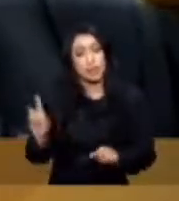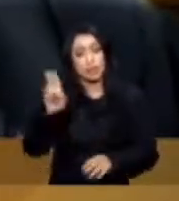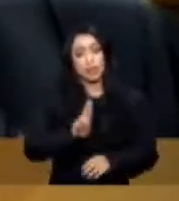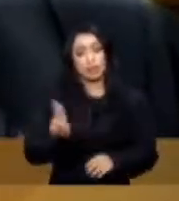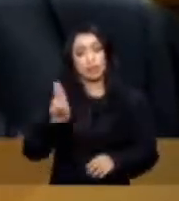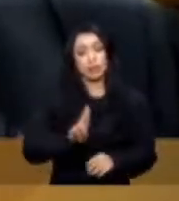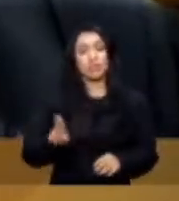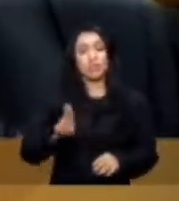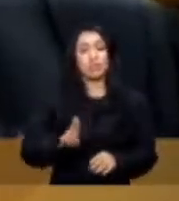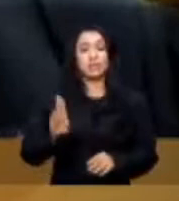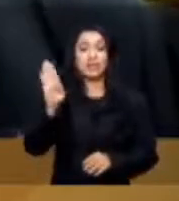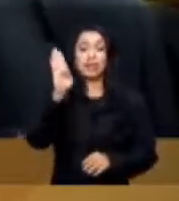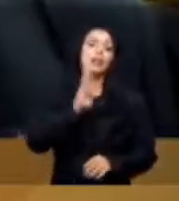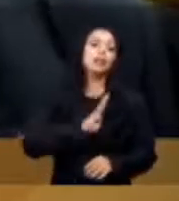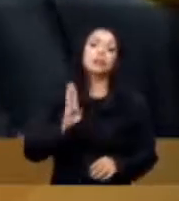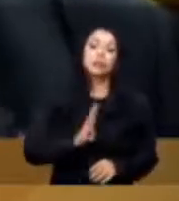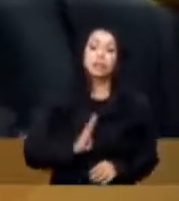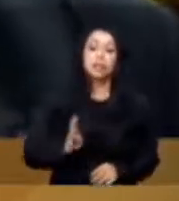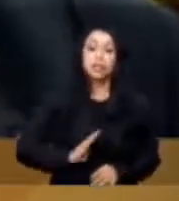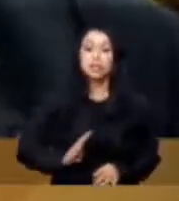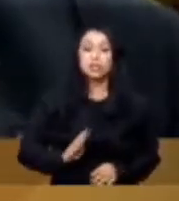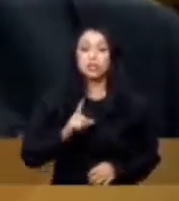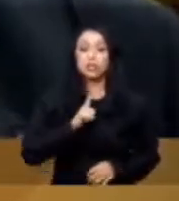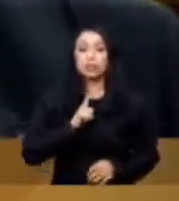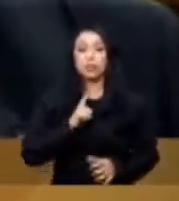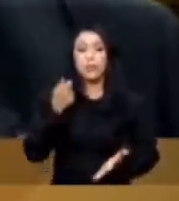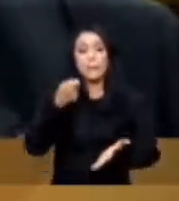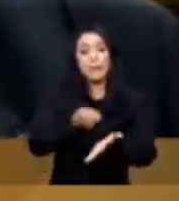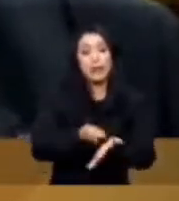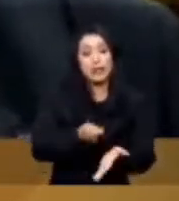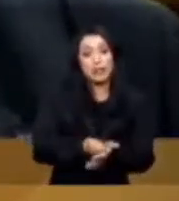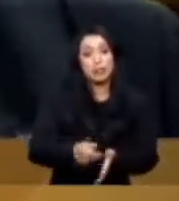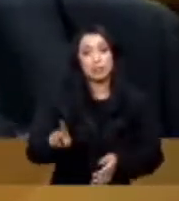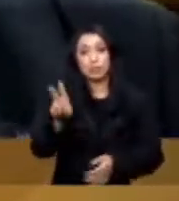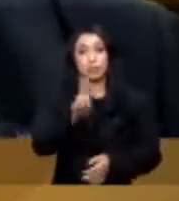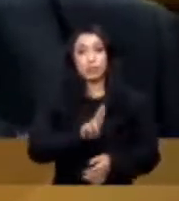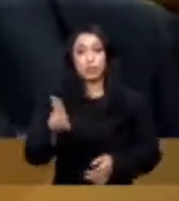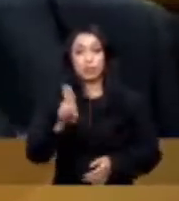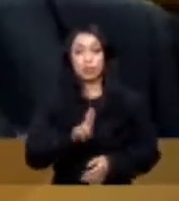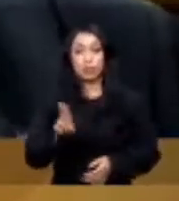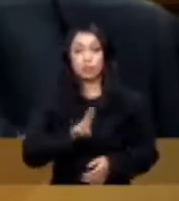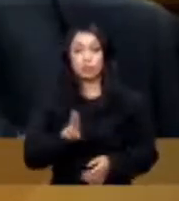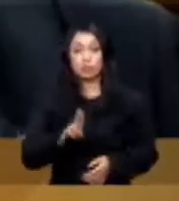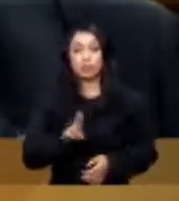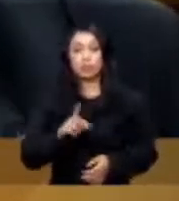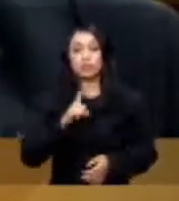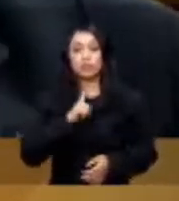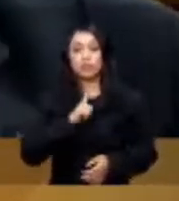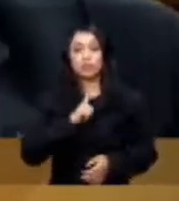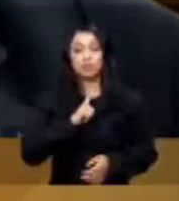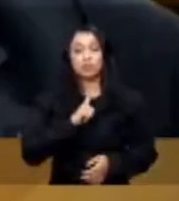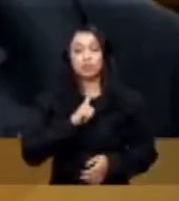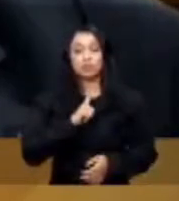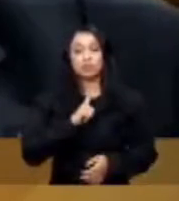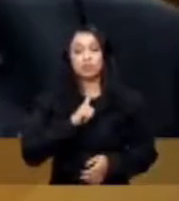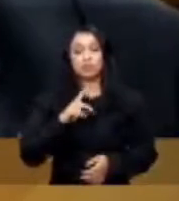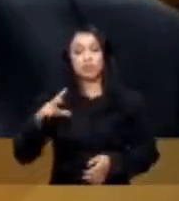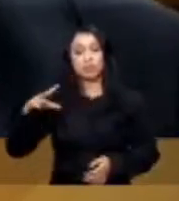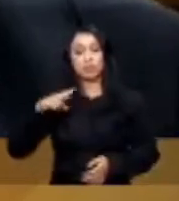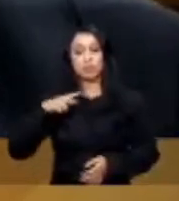desse bem, liberar este pagamento pela utilização de patrimônio público por